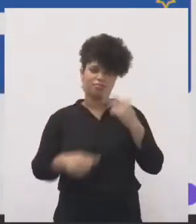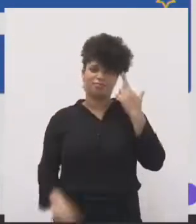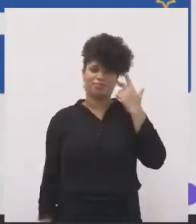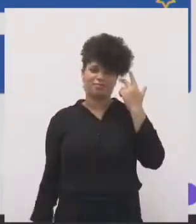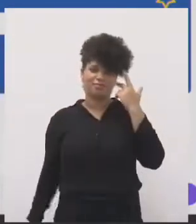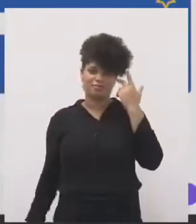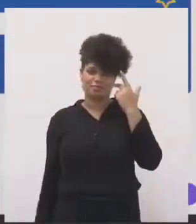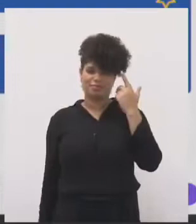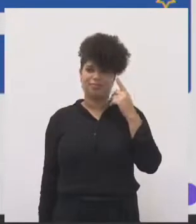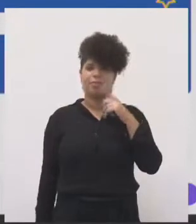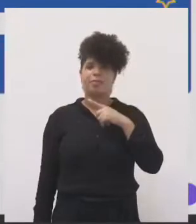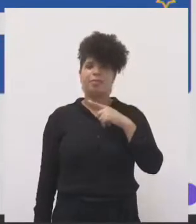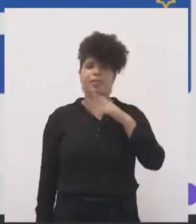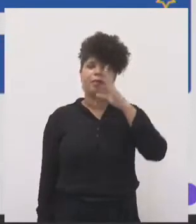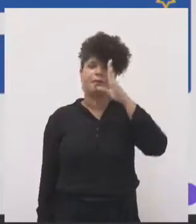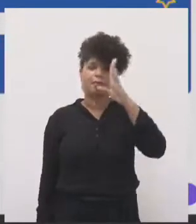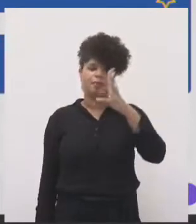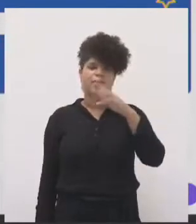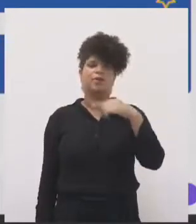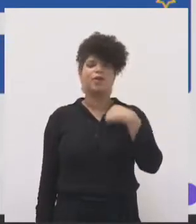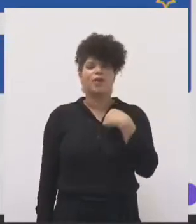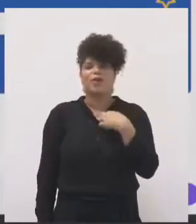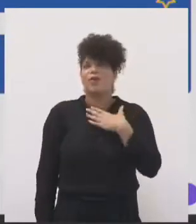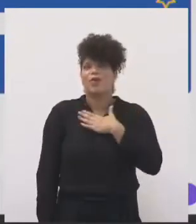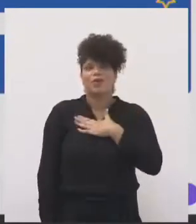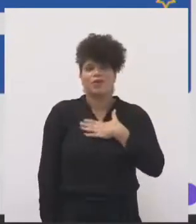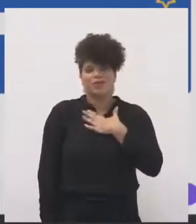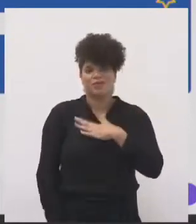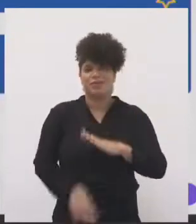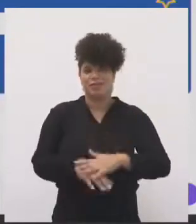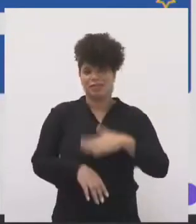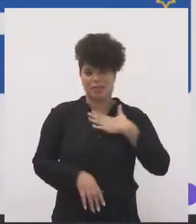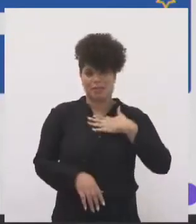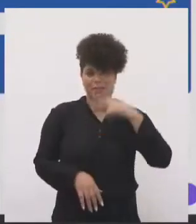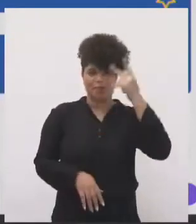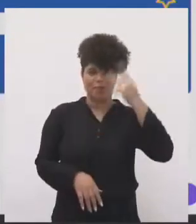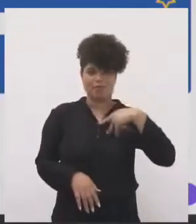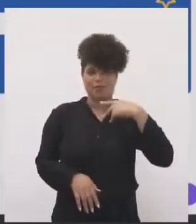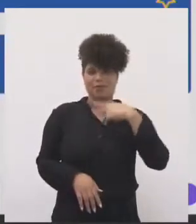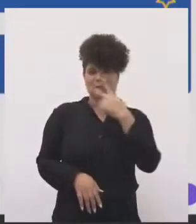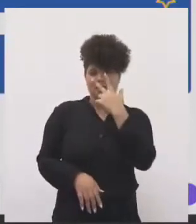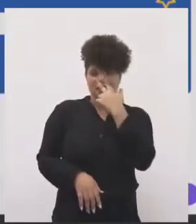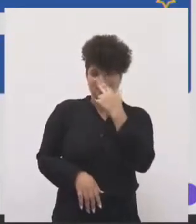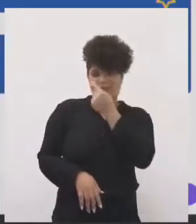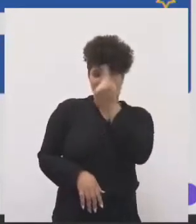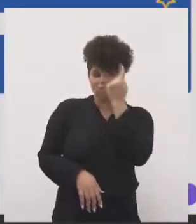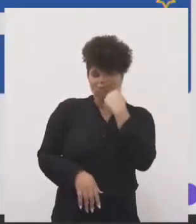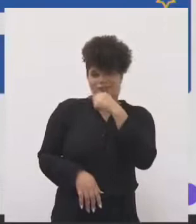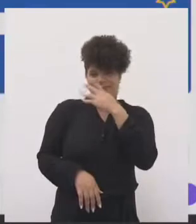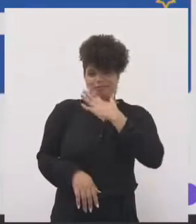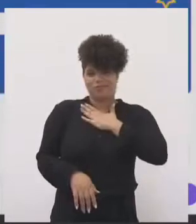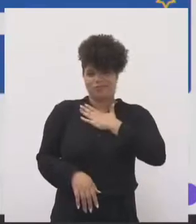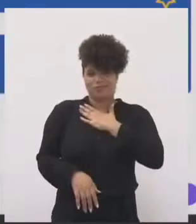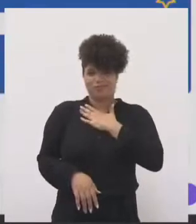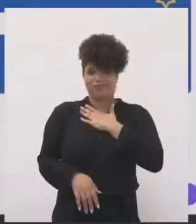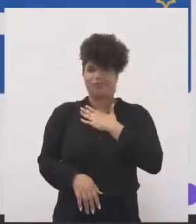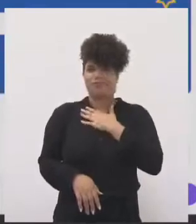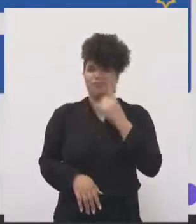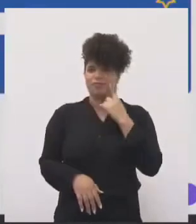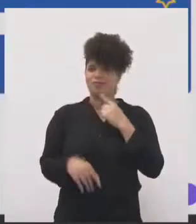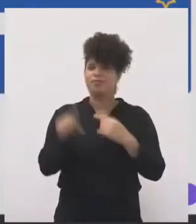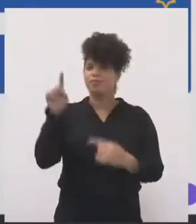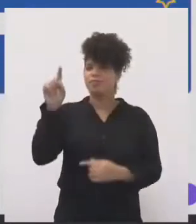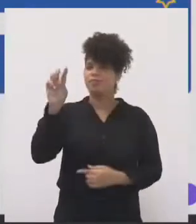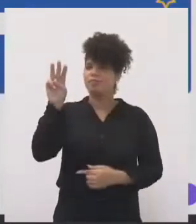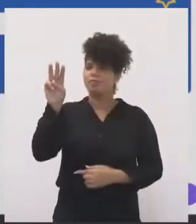Inclusive, isso daqui é uma das primeiras coisas que eu gosto de fazer na minha conta, para dar a minha cara, meu toque pessoal. Logo aqui no